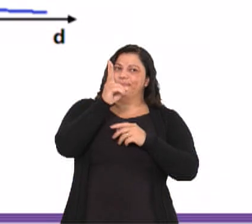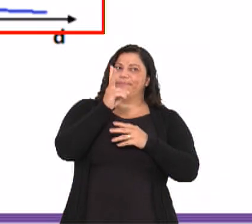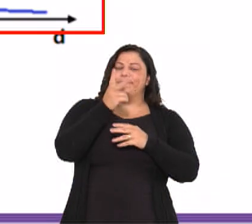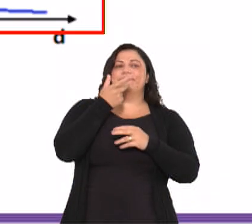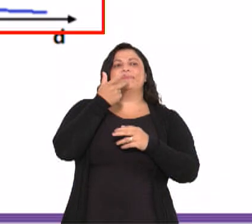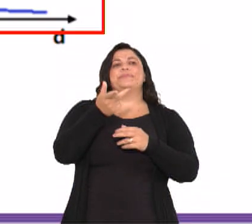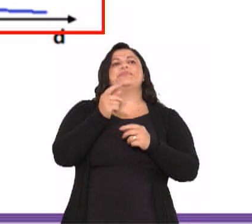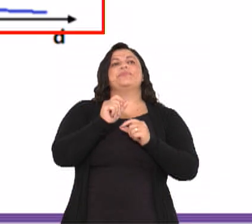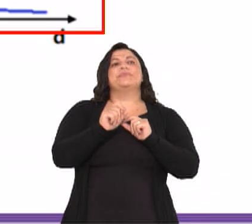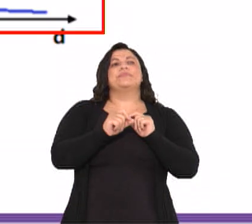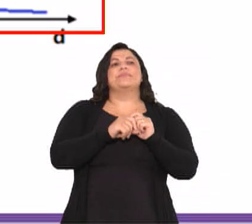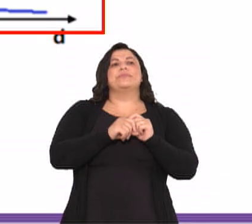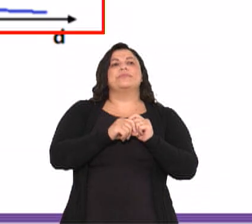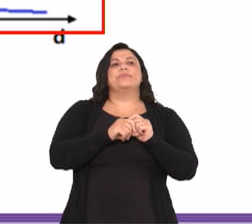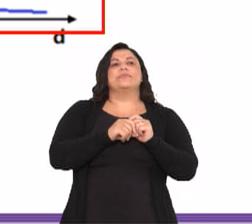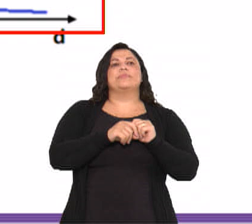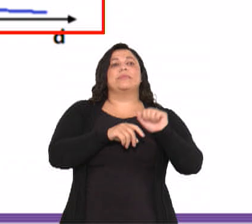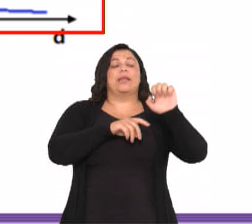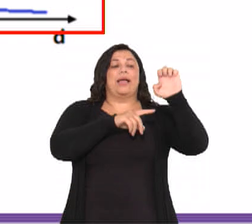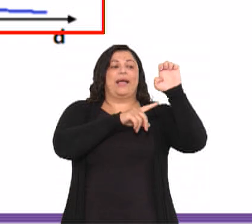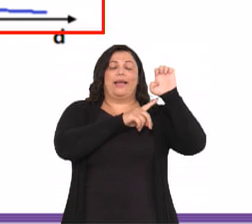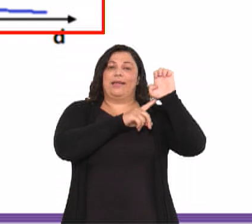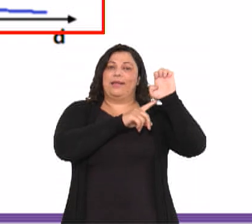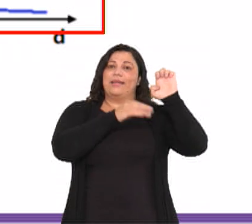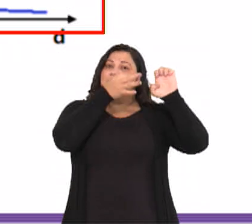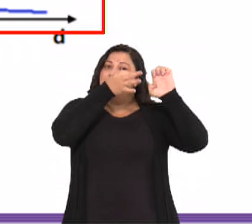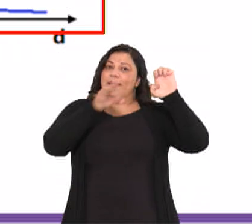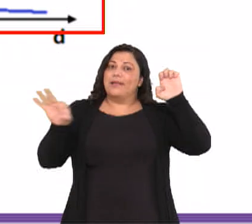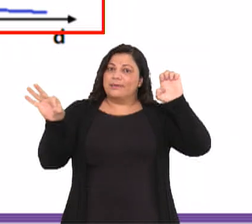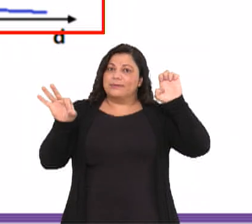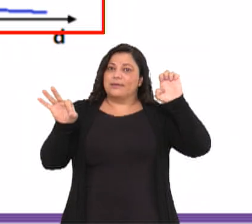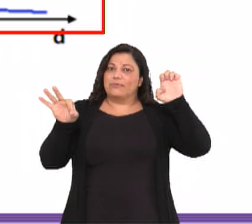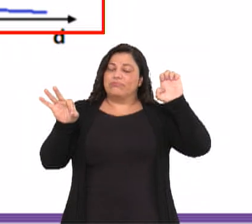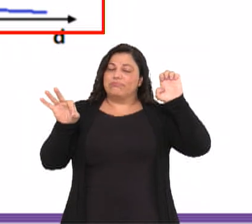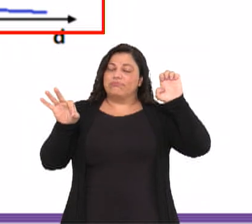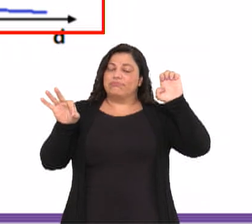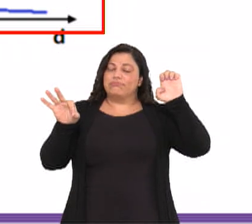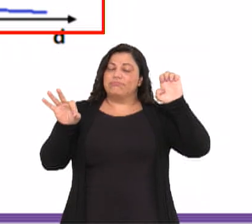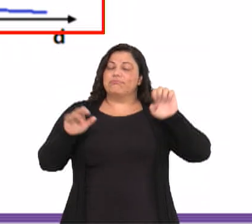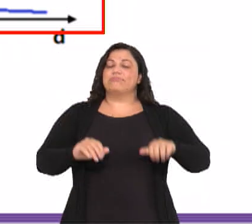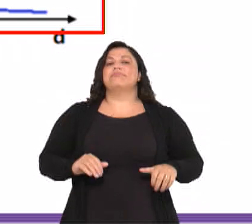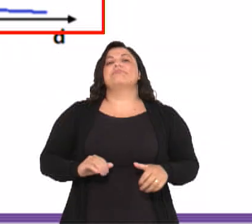certa, letra E, tá? Aquele gráfico ali.